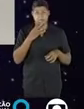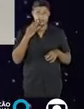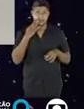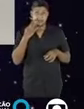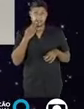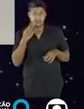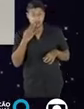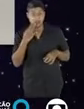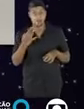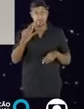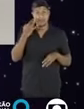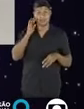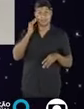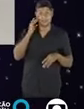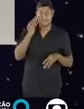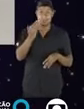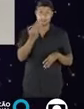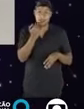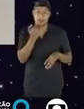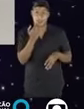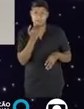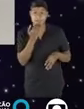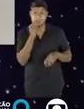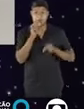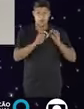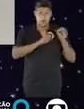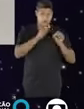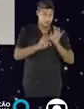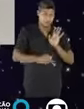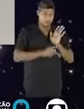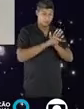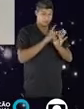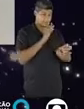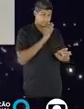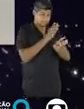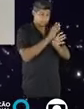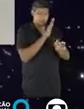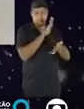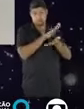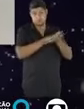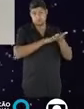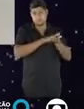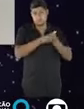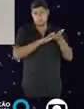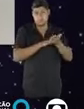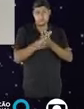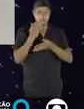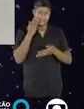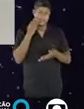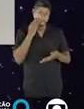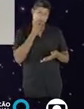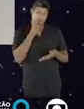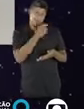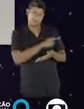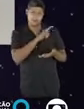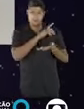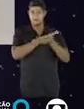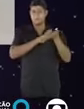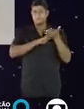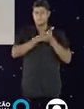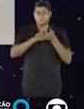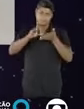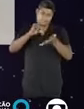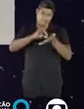Esse entendimento desse alimento orgânico, que não é um papo de bicho grilo, não é uma coisa, não é uma demagogia, não é... Não,